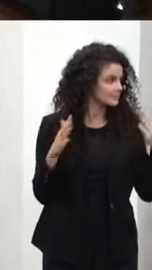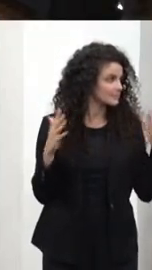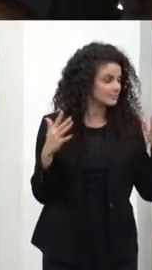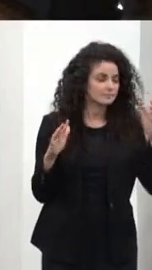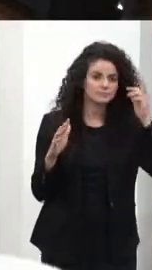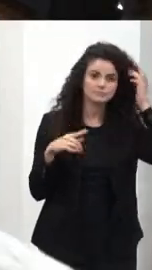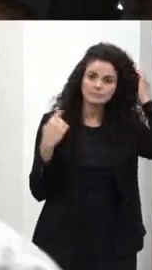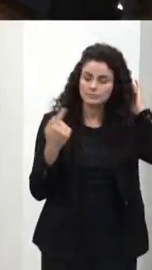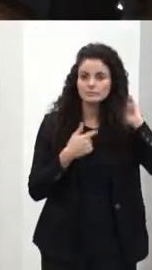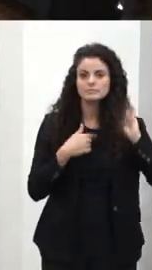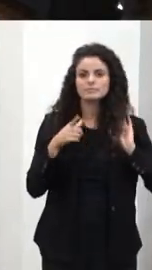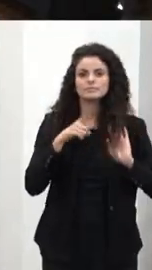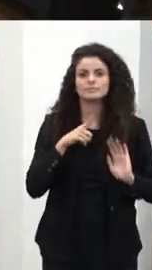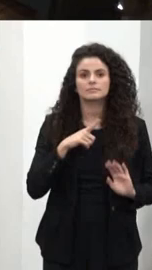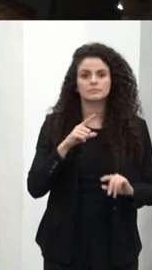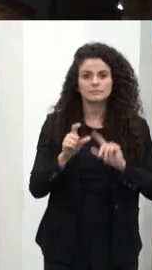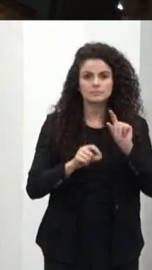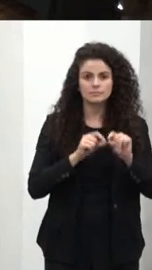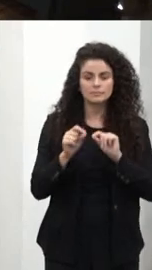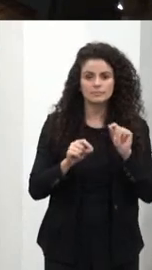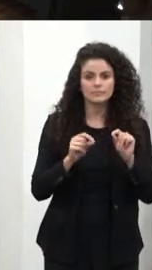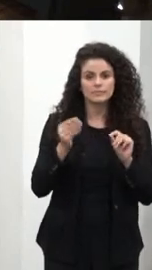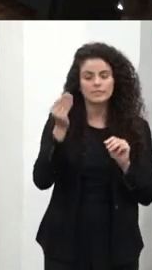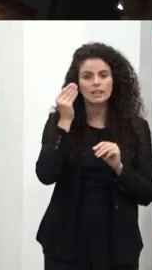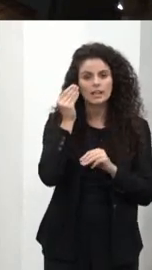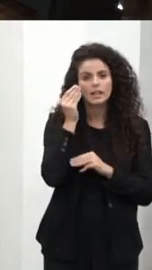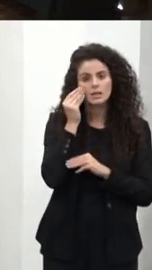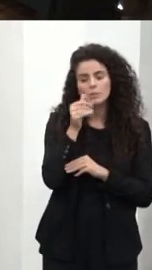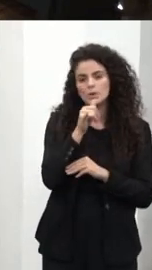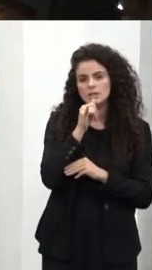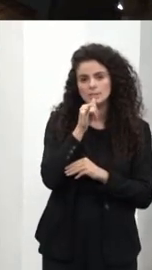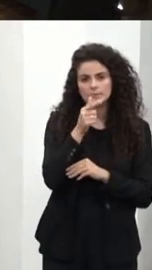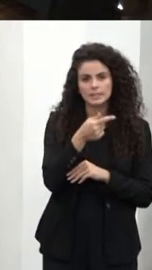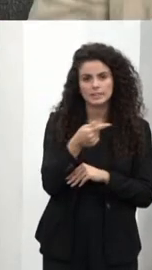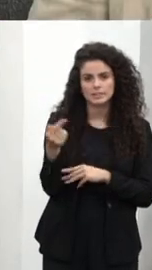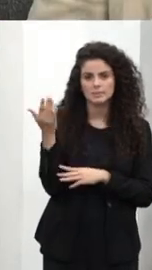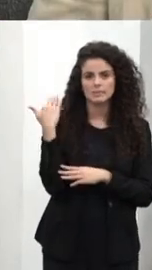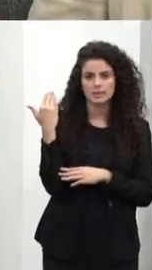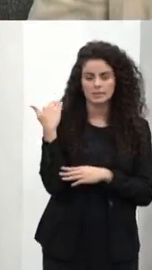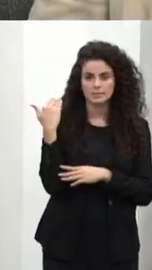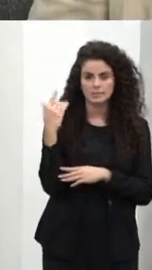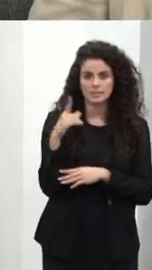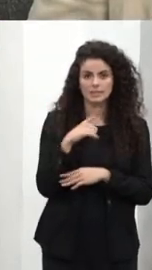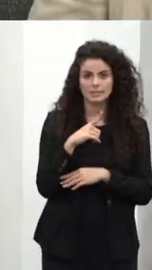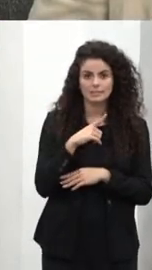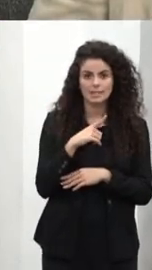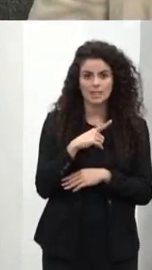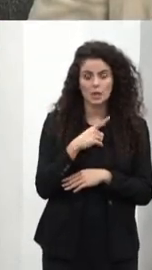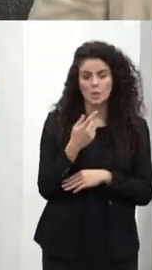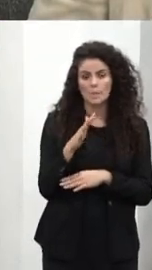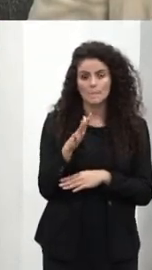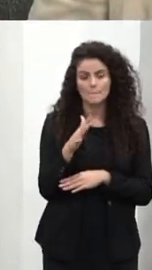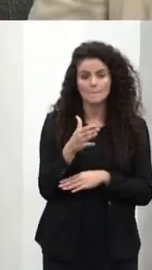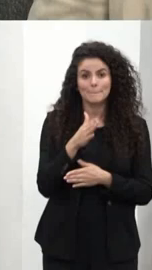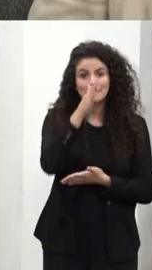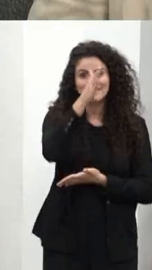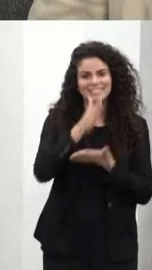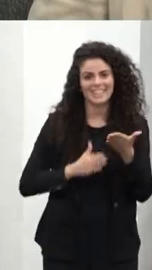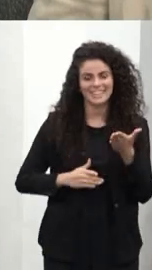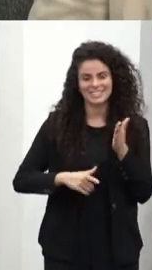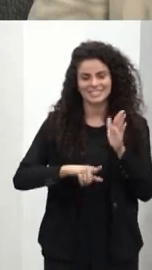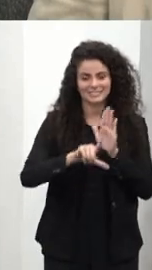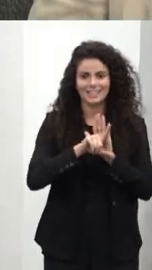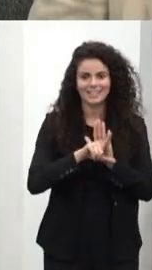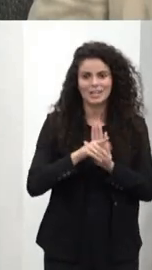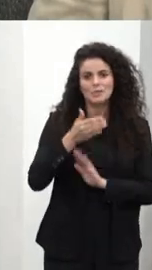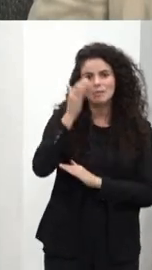no na semana passada né então a gente brinca tem quase metade da Paula Gustavo a gente já regulamentou isso ainda parece um